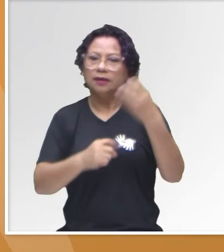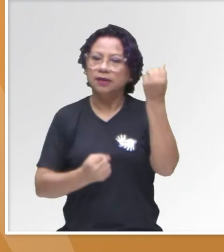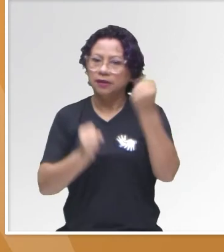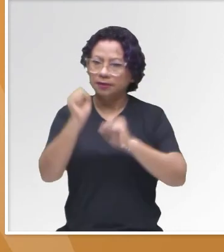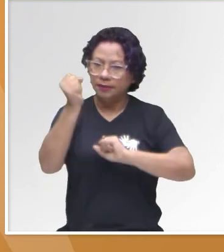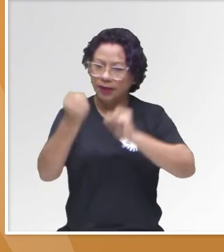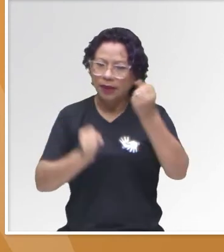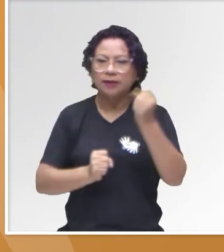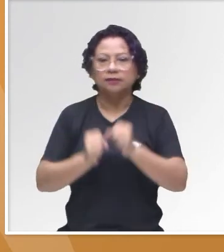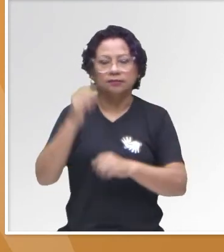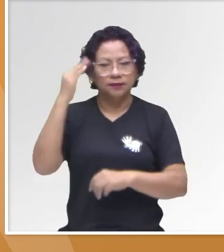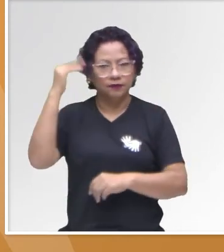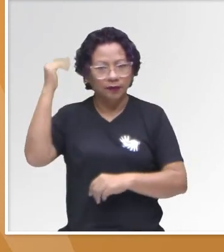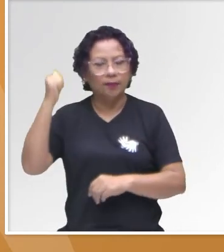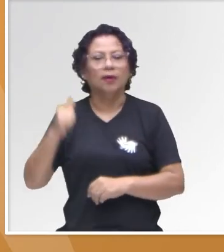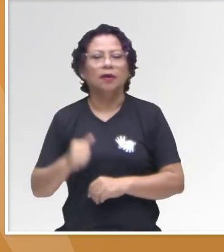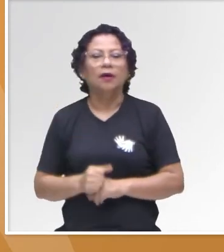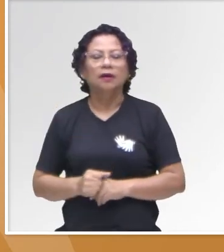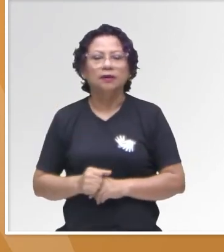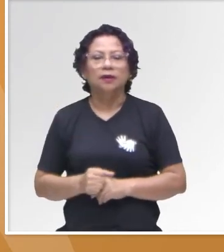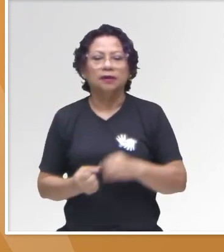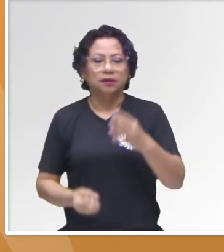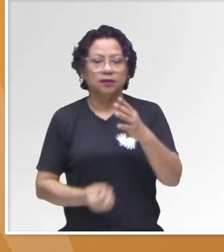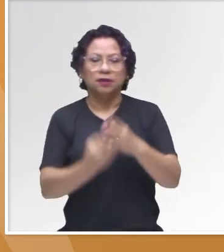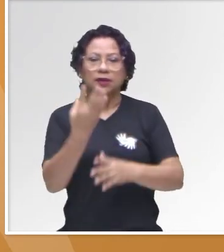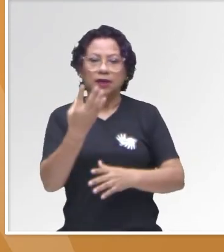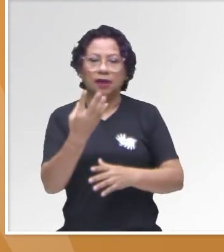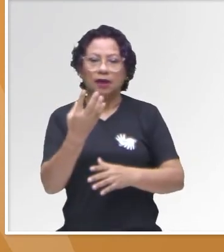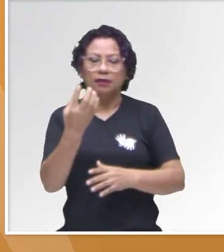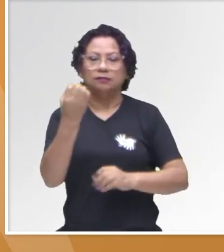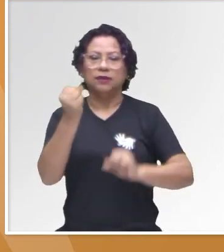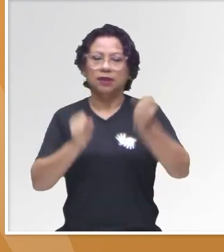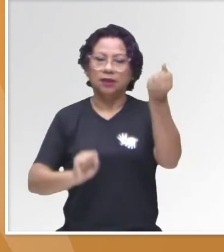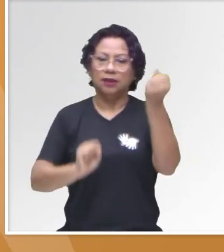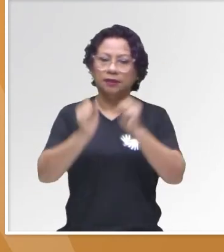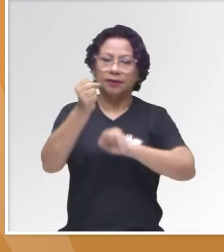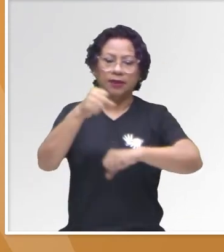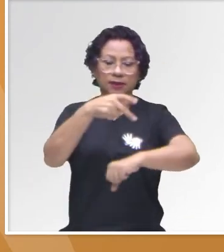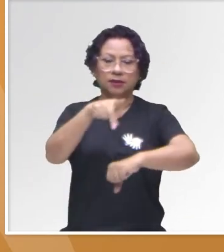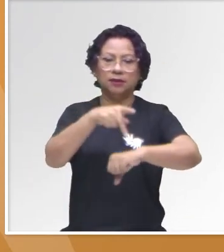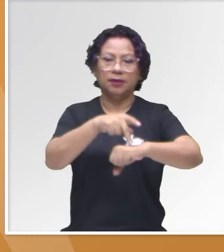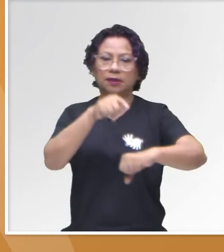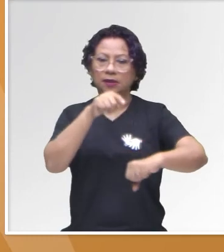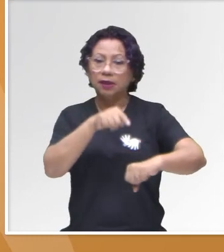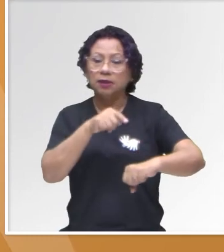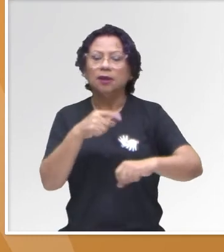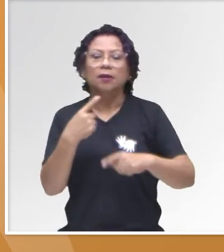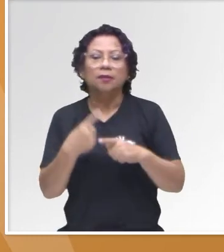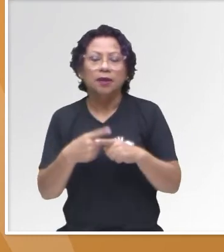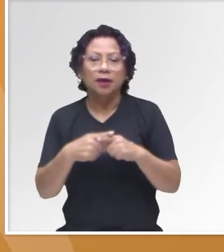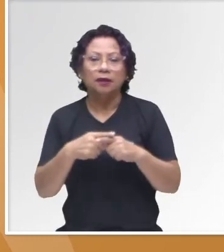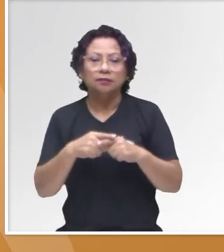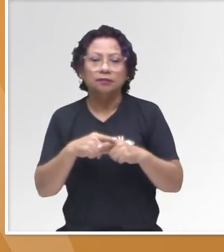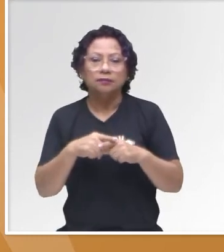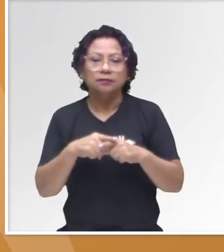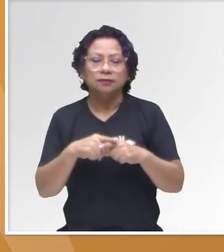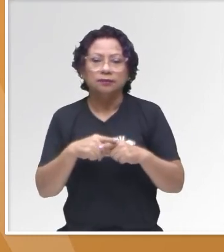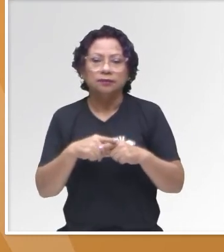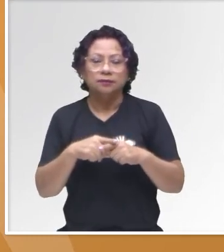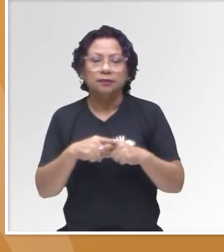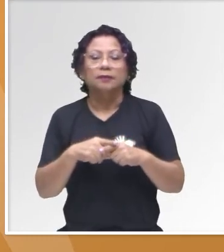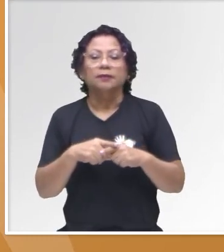para esses países emergentes, né? Elas vão para países emergentes em busca de